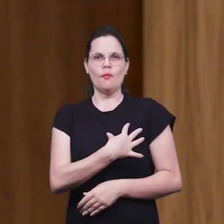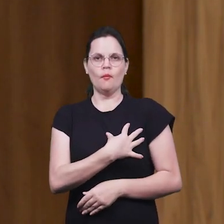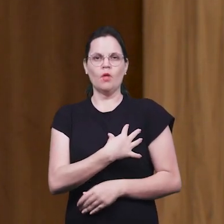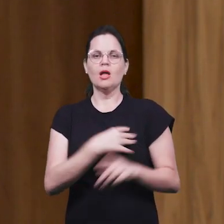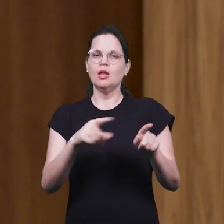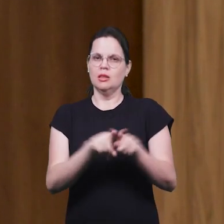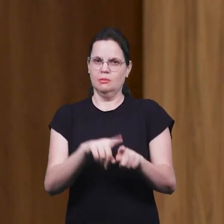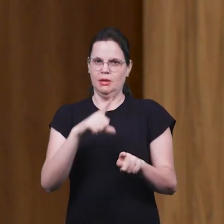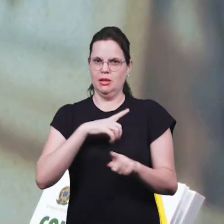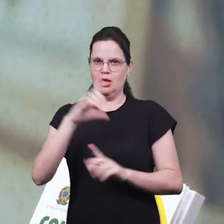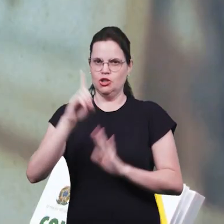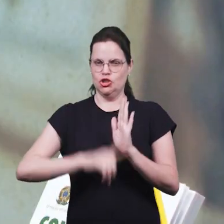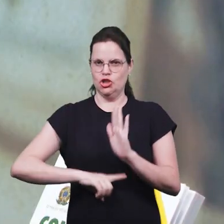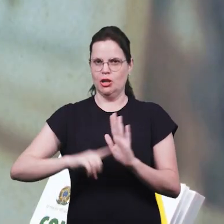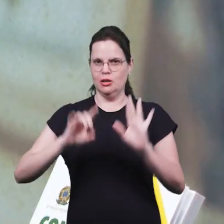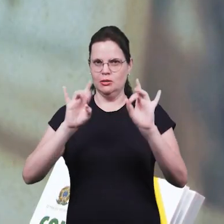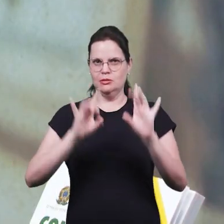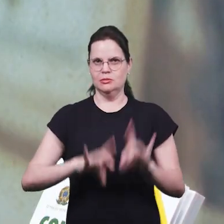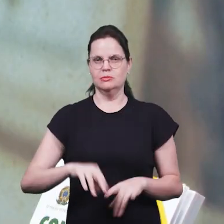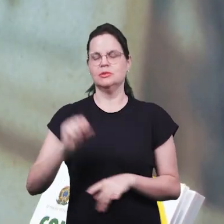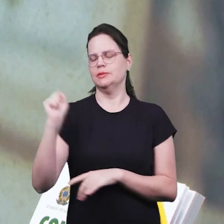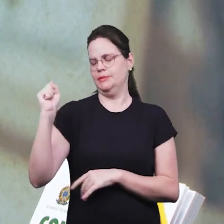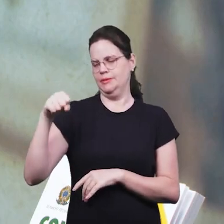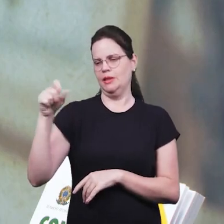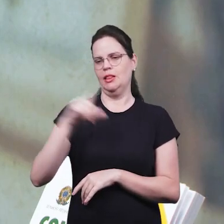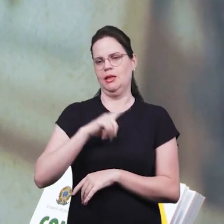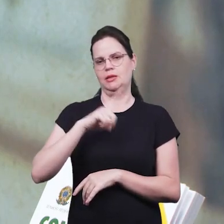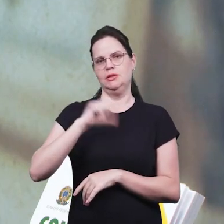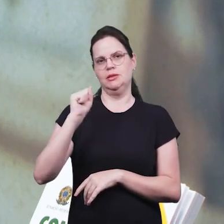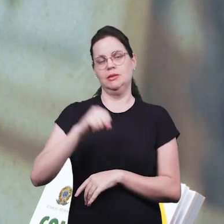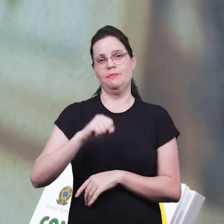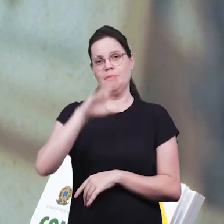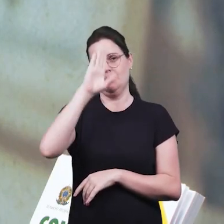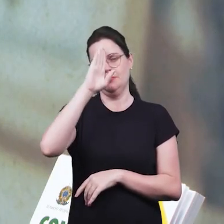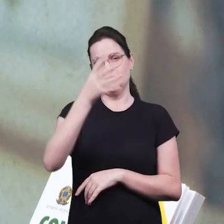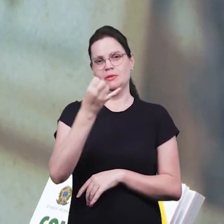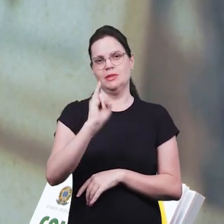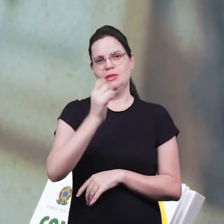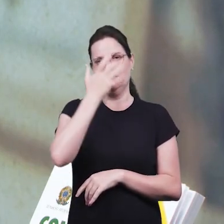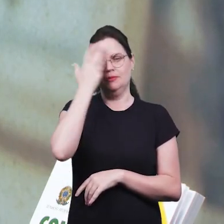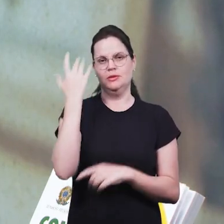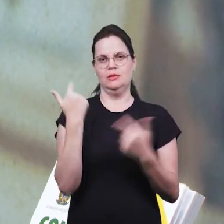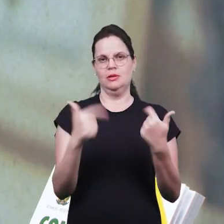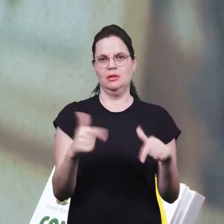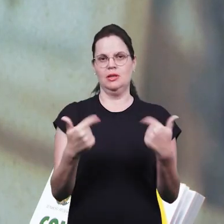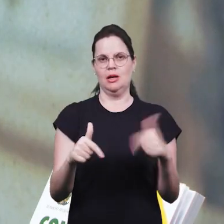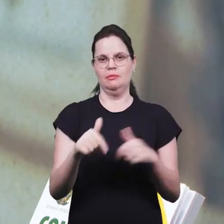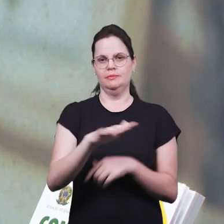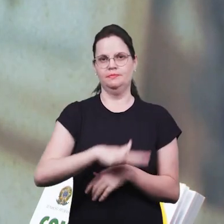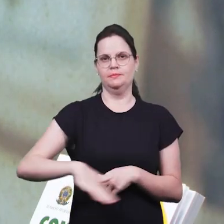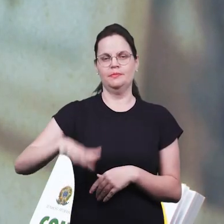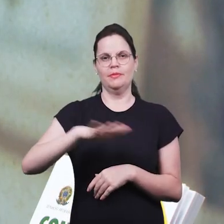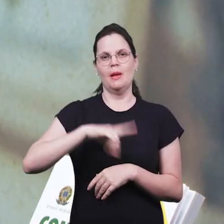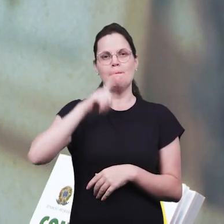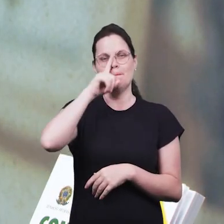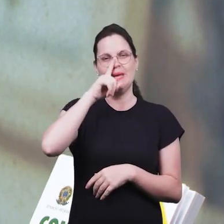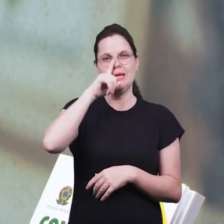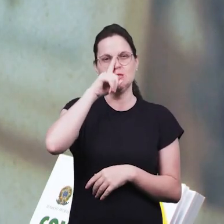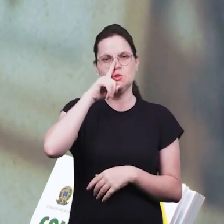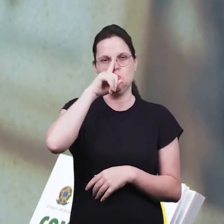algum direito específico? Tem sim. Principalmente aquelas que trabalham em ambientes